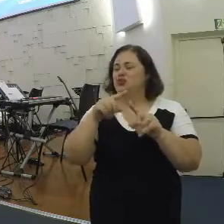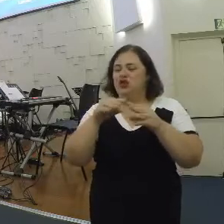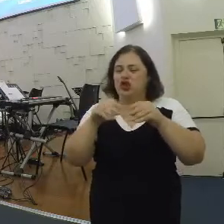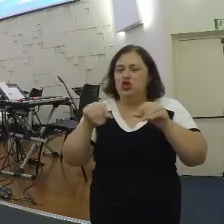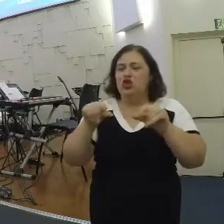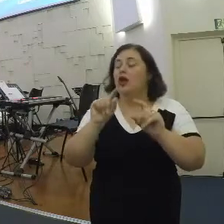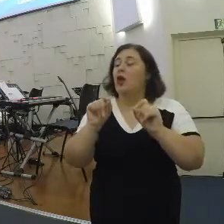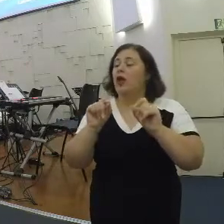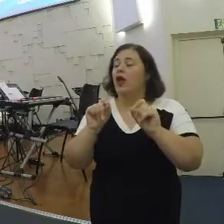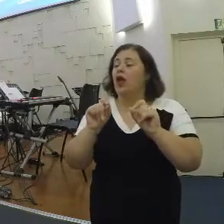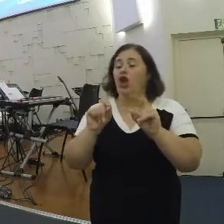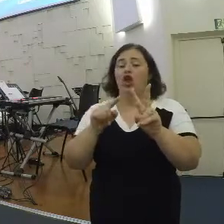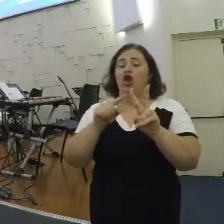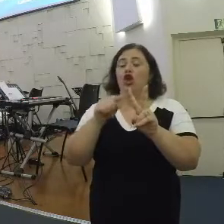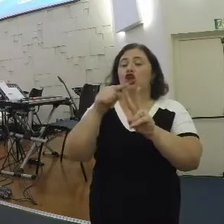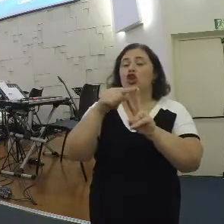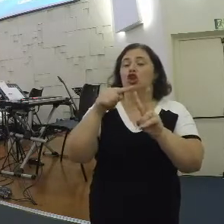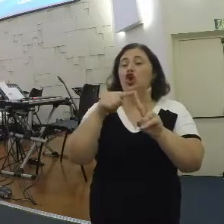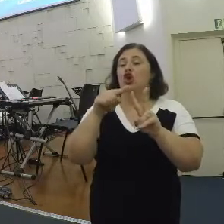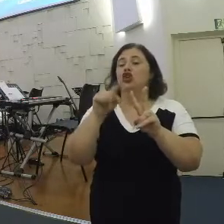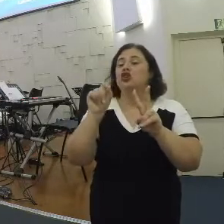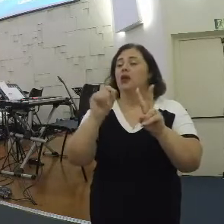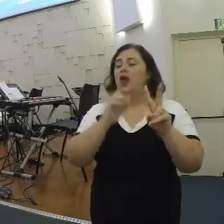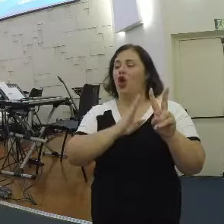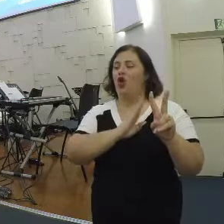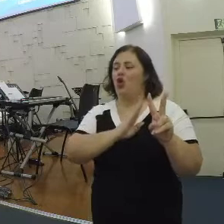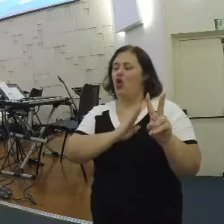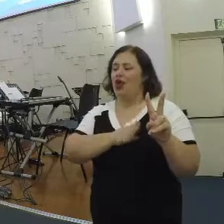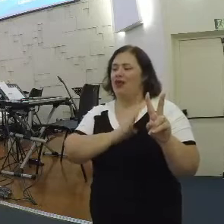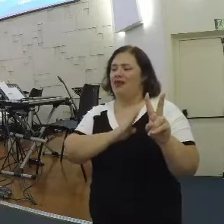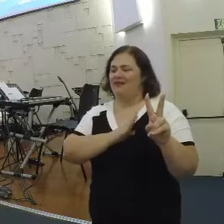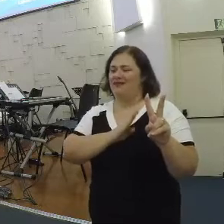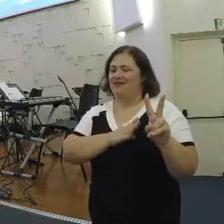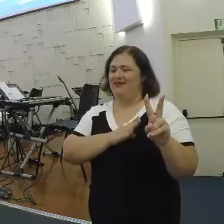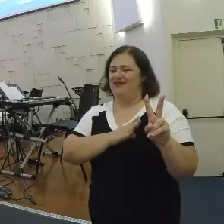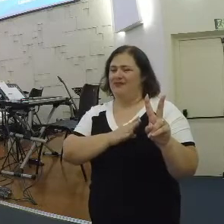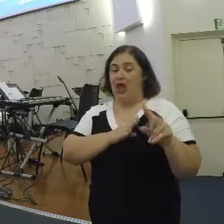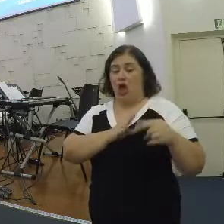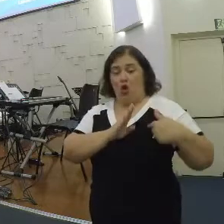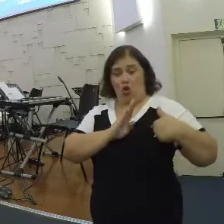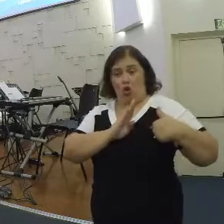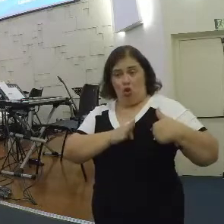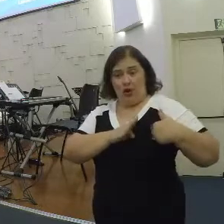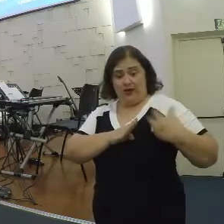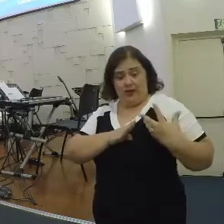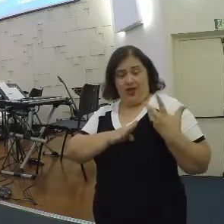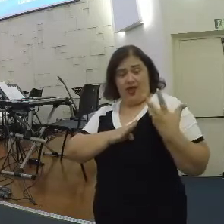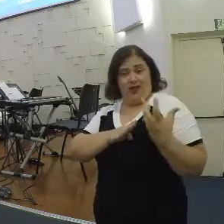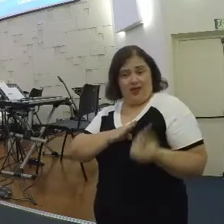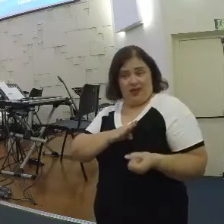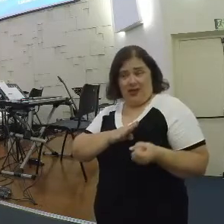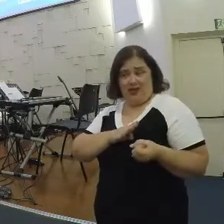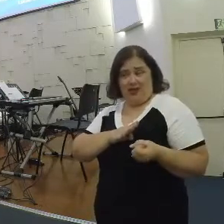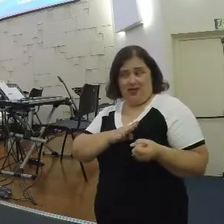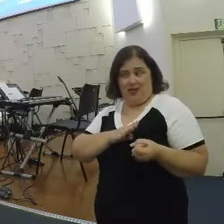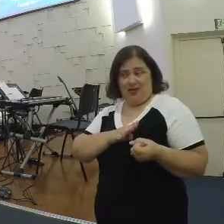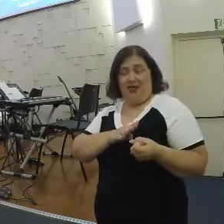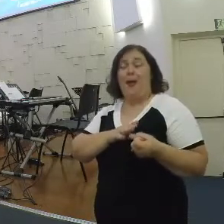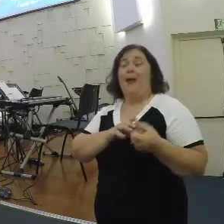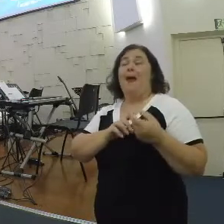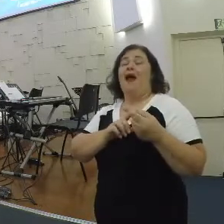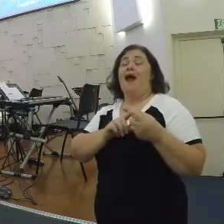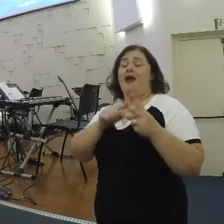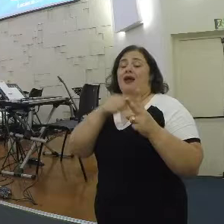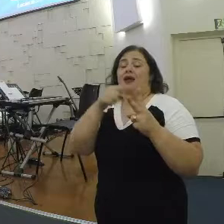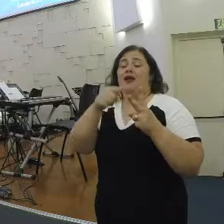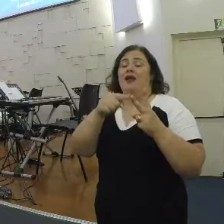há aqueles que produzem mais do que outros. Então a palavra de Deus, lá no versículo 15, diz assim: o que aqui caiu